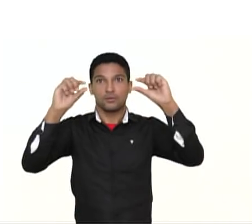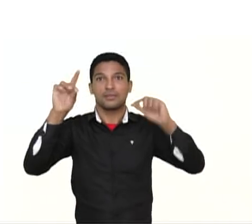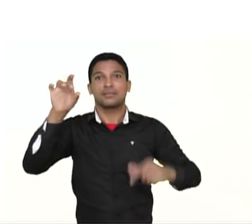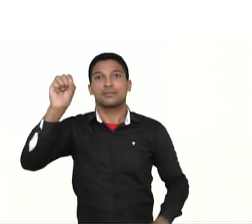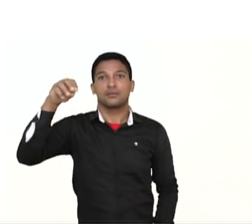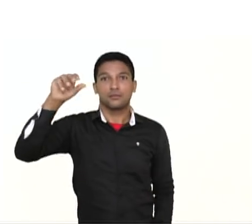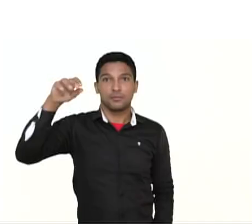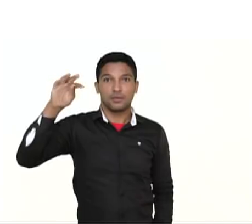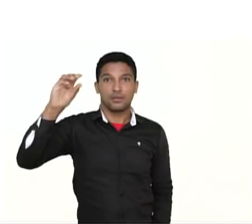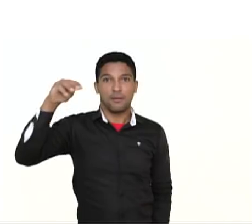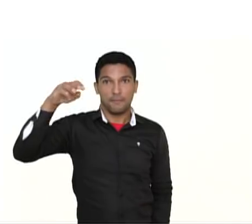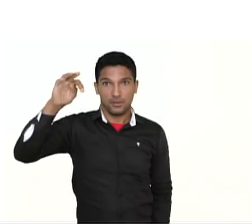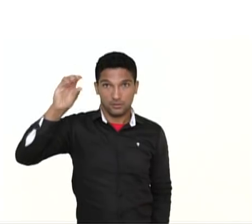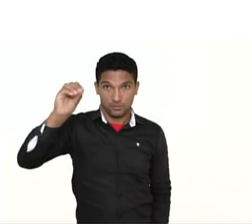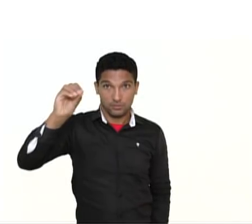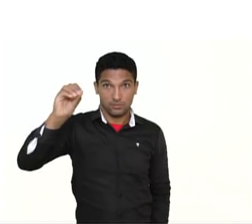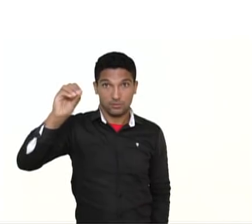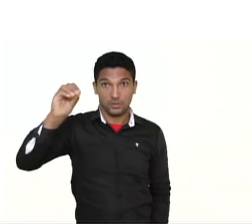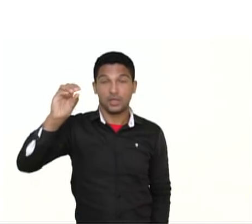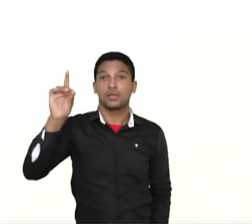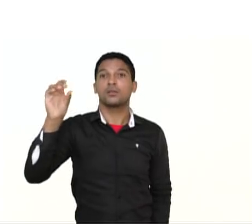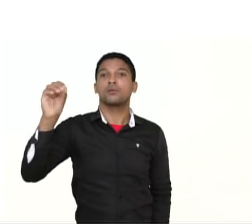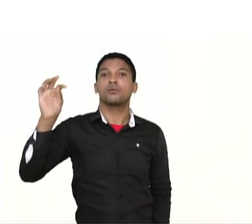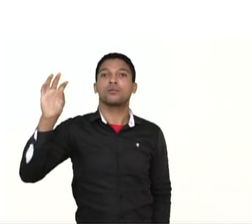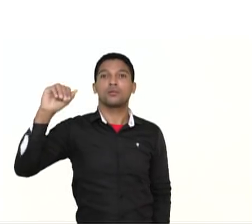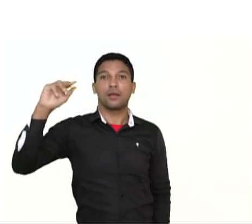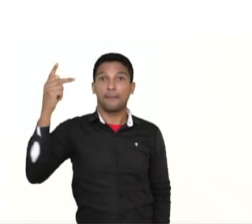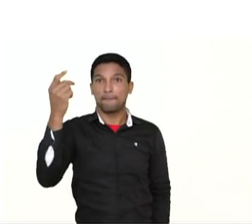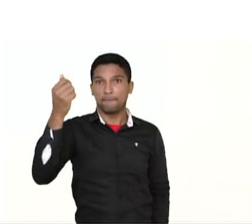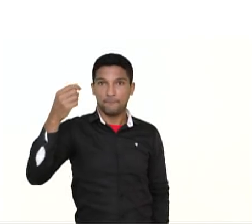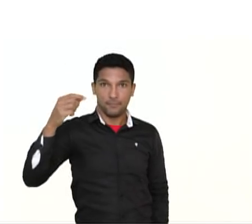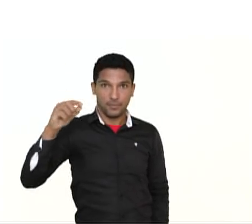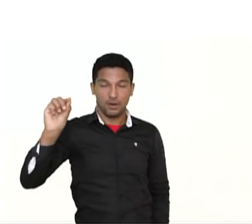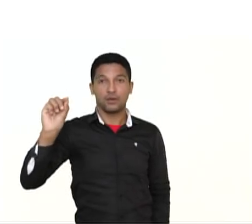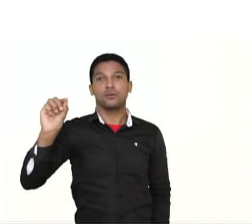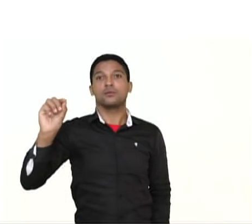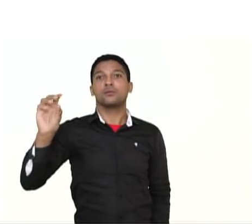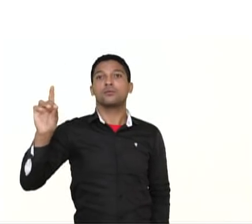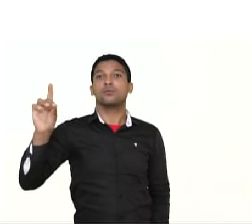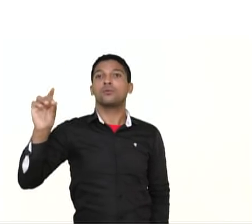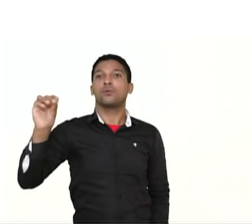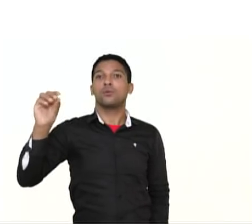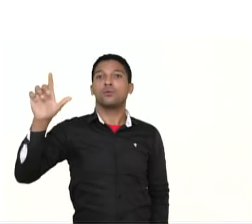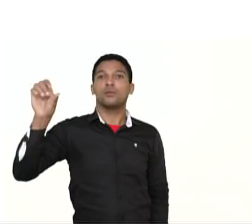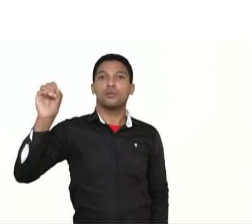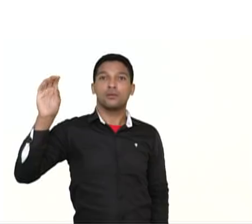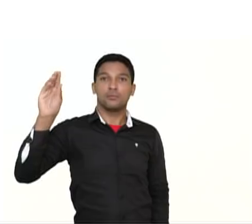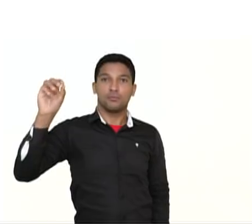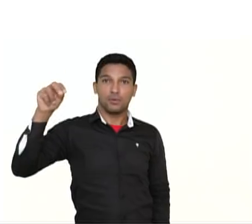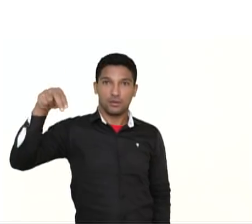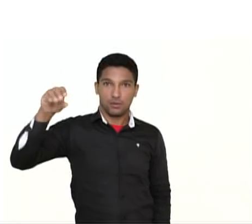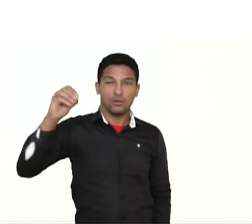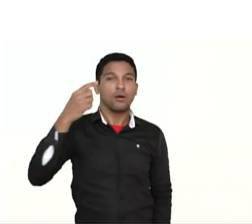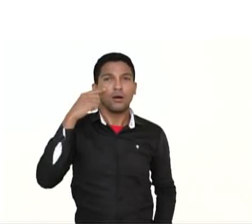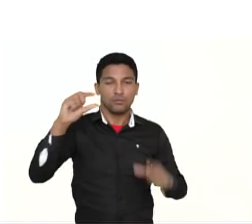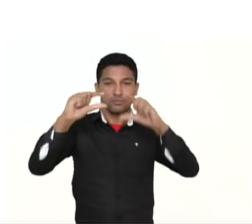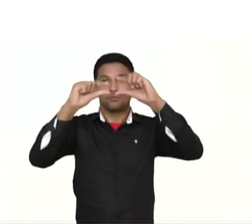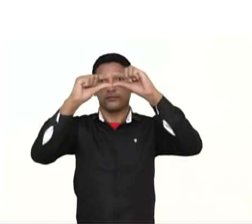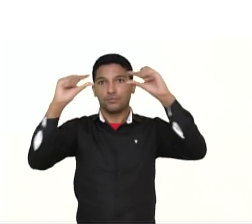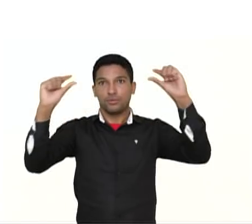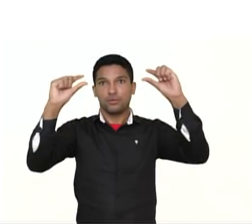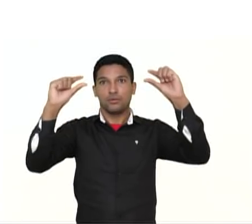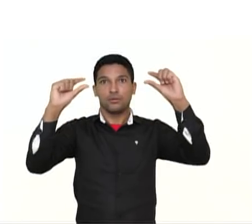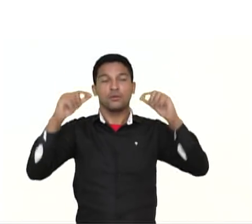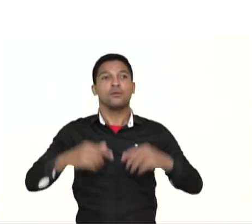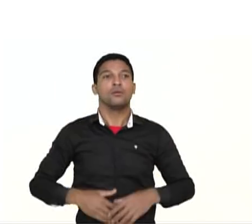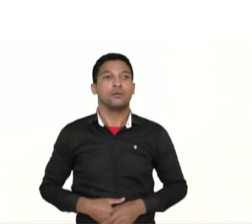reportagem. Então, no subitem da reportagem, temos uma frase nominal, oração ou período. Então, eu quero saber se